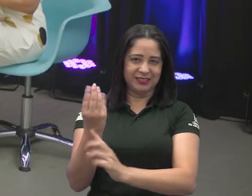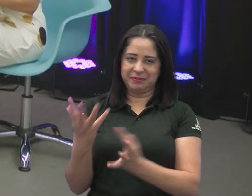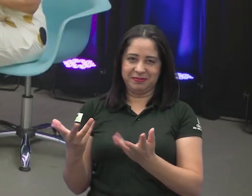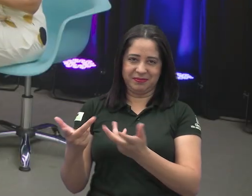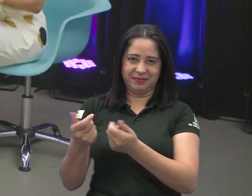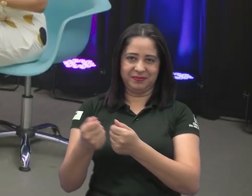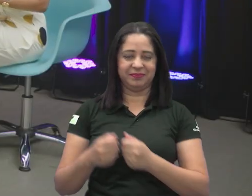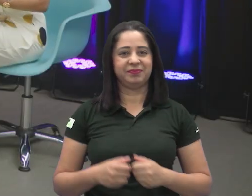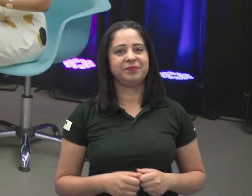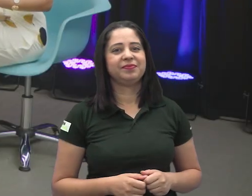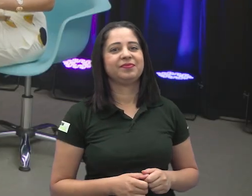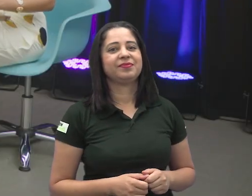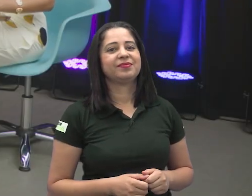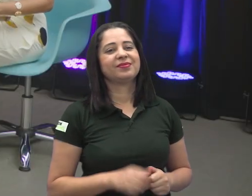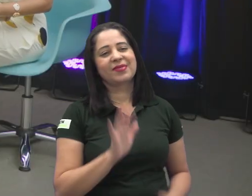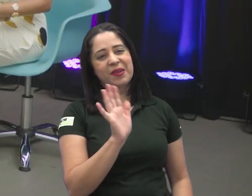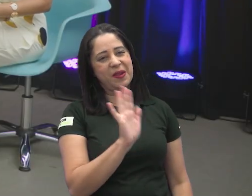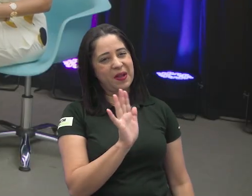aqui.